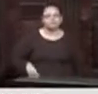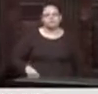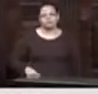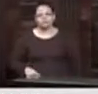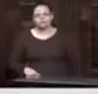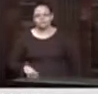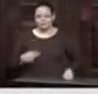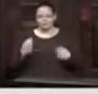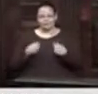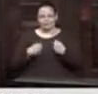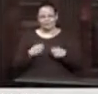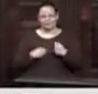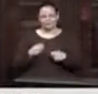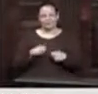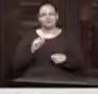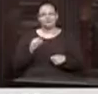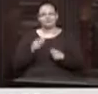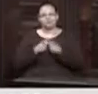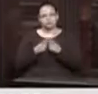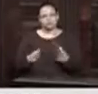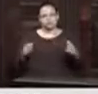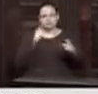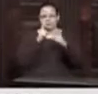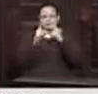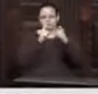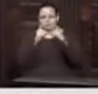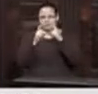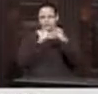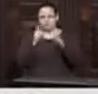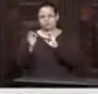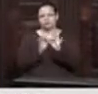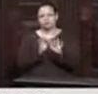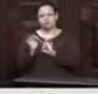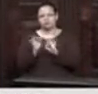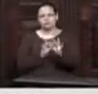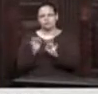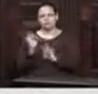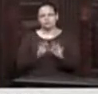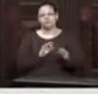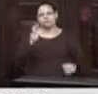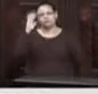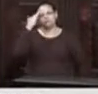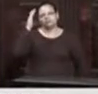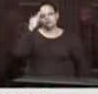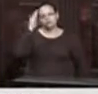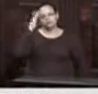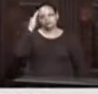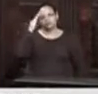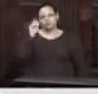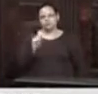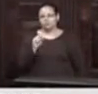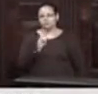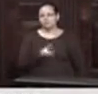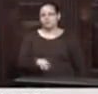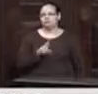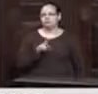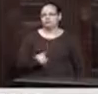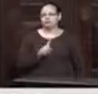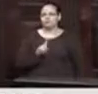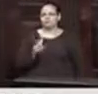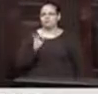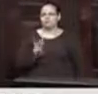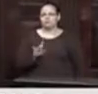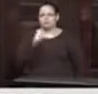o que precisávamos é de um amplo debate sobre esse projeto e entender, que não é